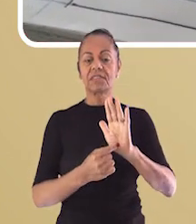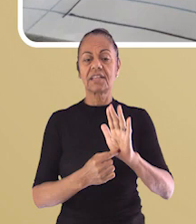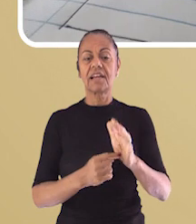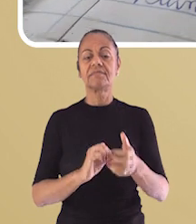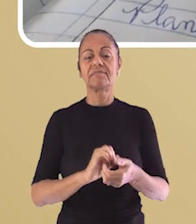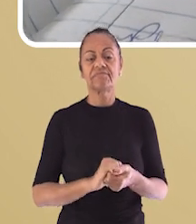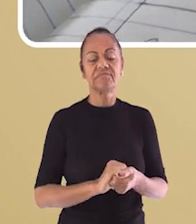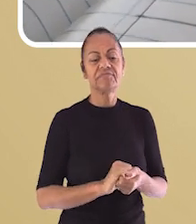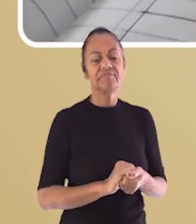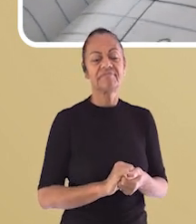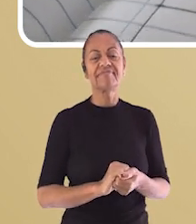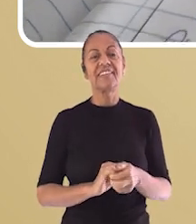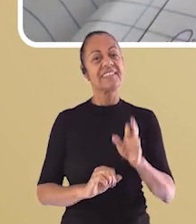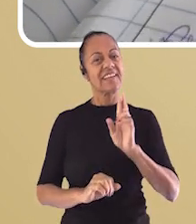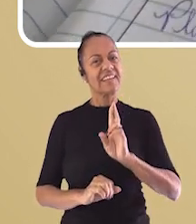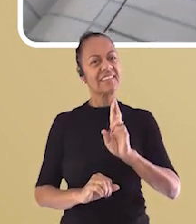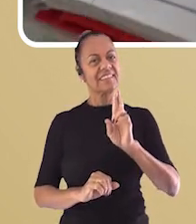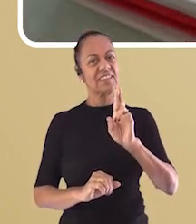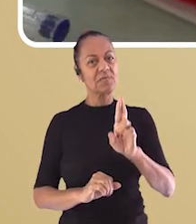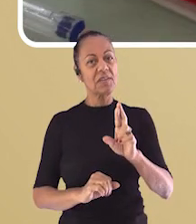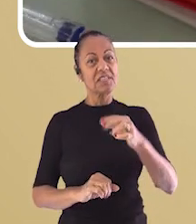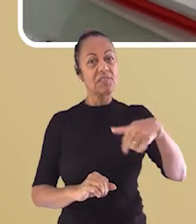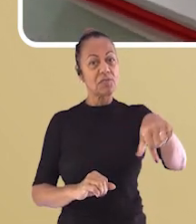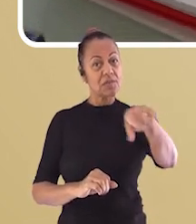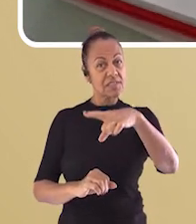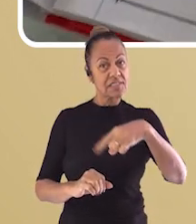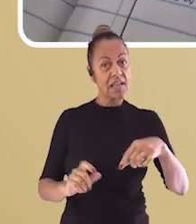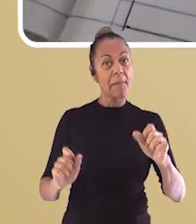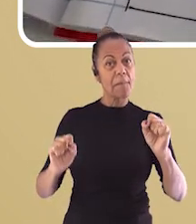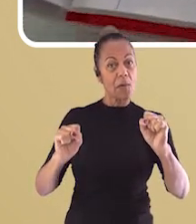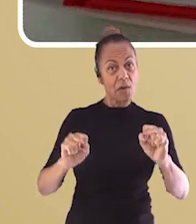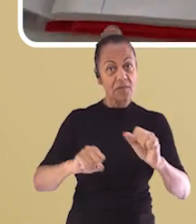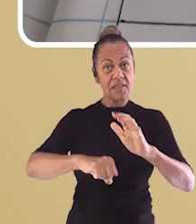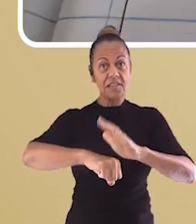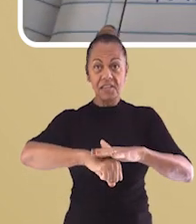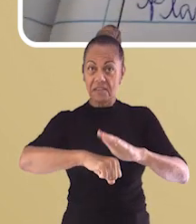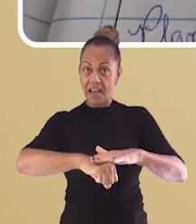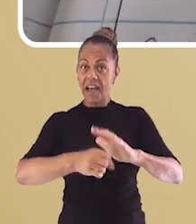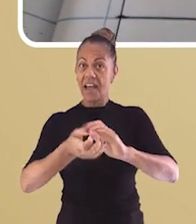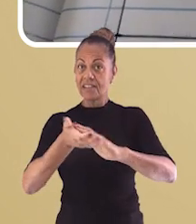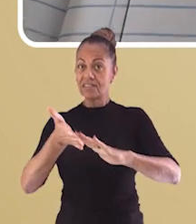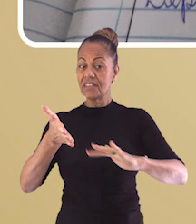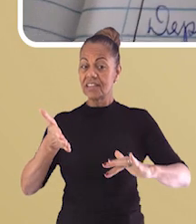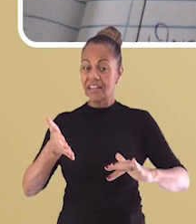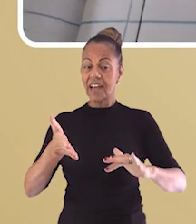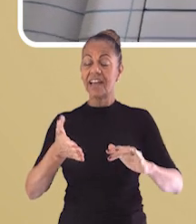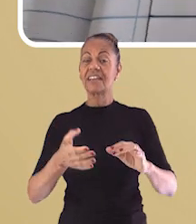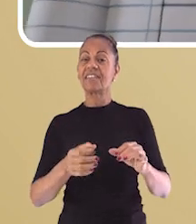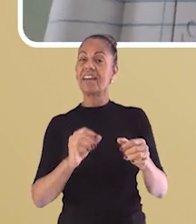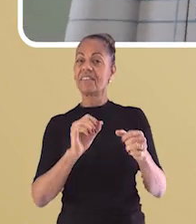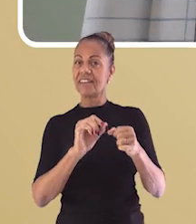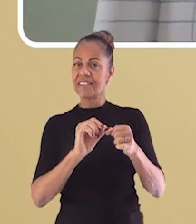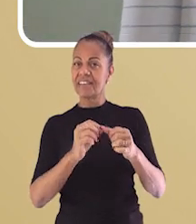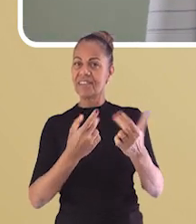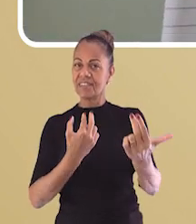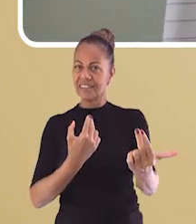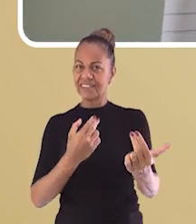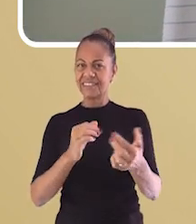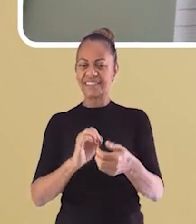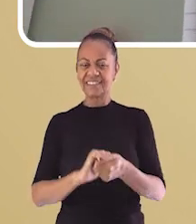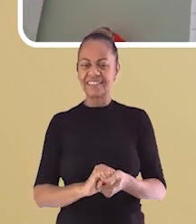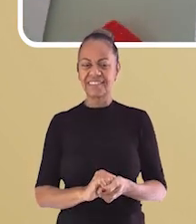olha. Esse é o resultado que você vai fazer, você pode fazer aí, vai ficar assim no seu